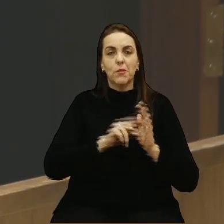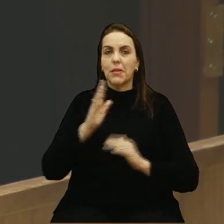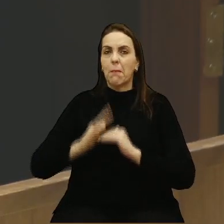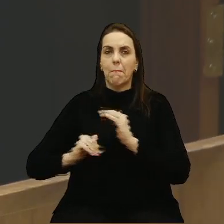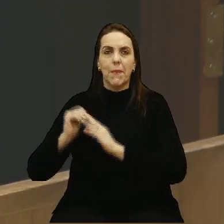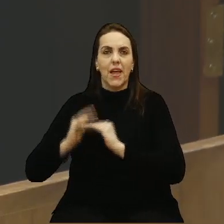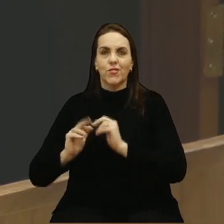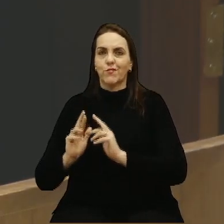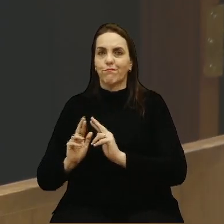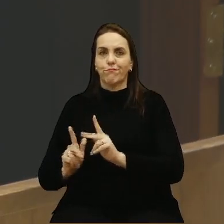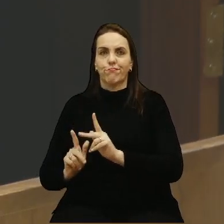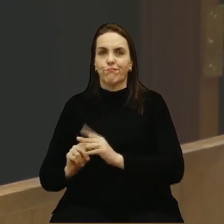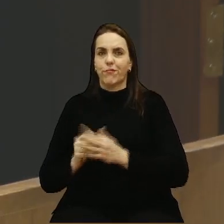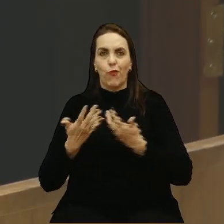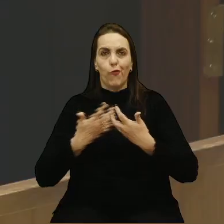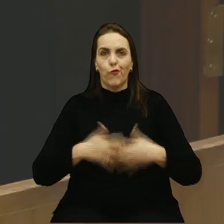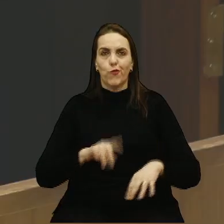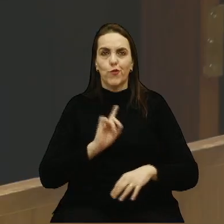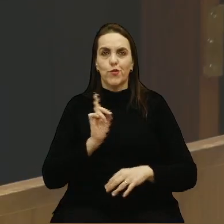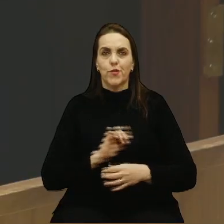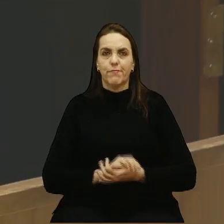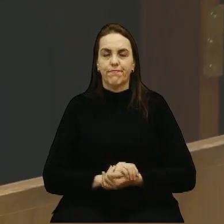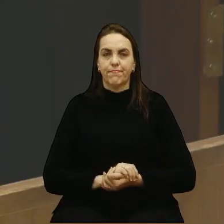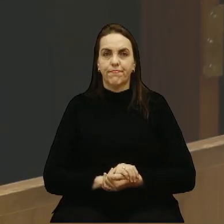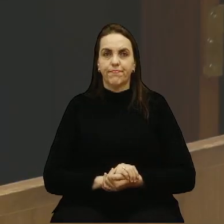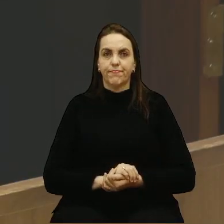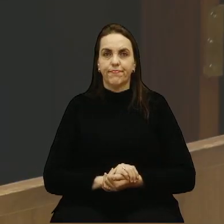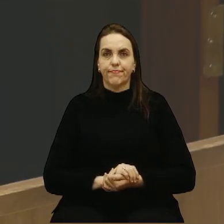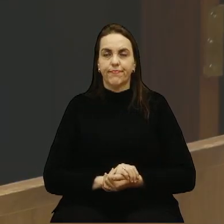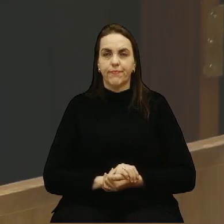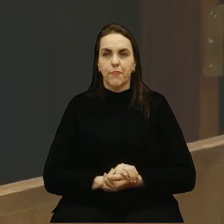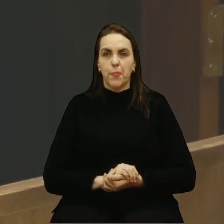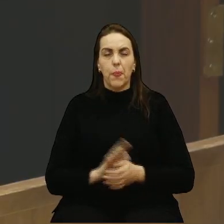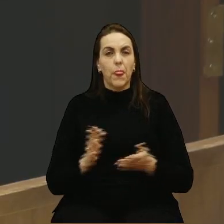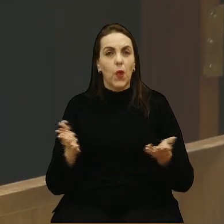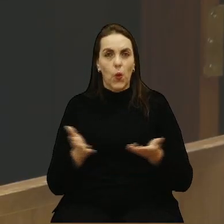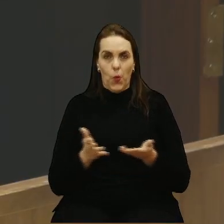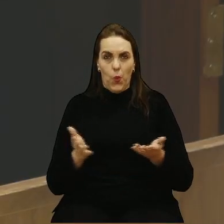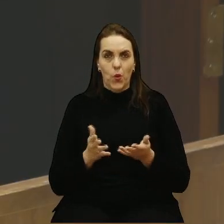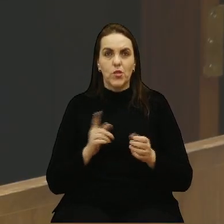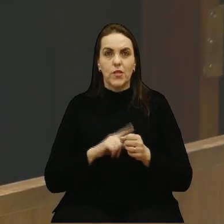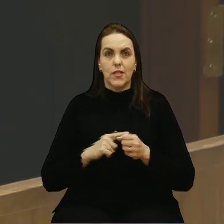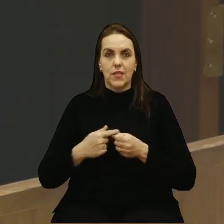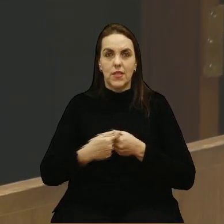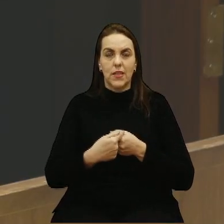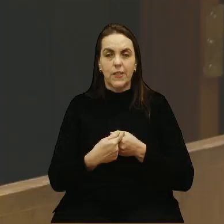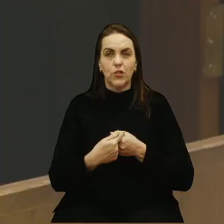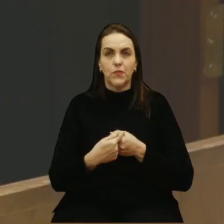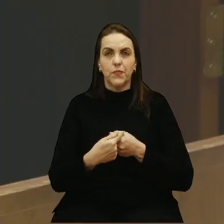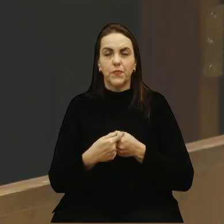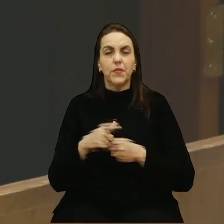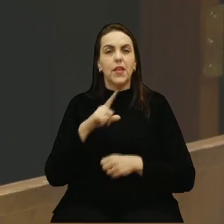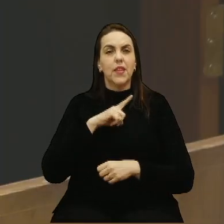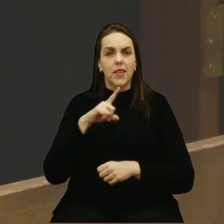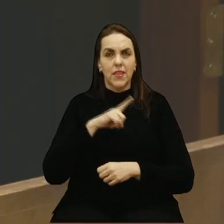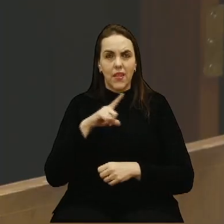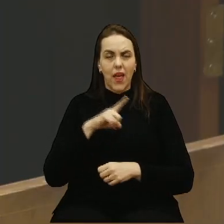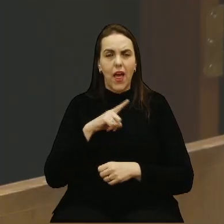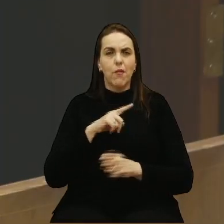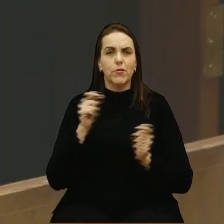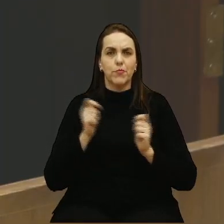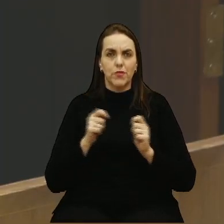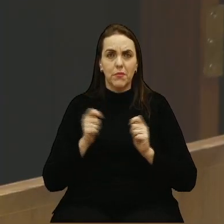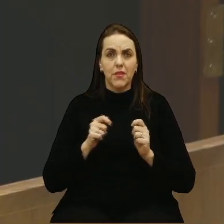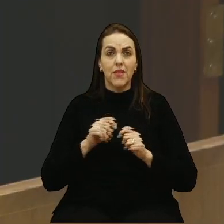prática não funciona. E aí, hoje no município, nós temos ferramentas para